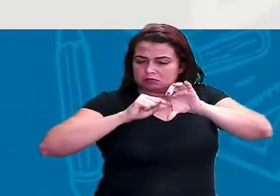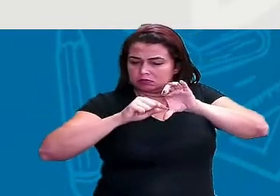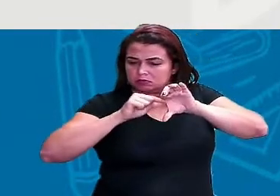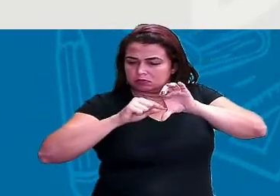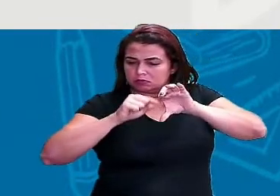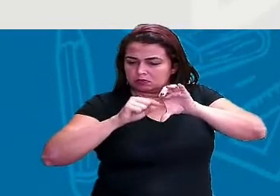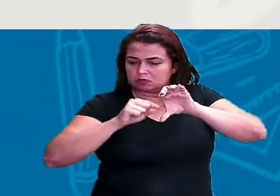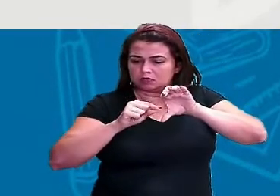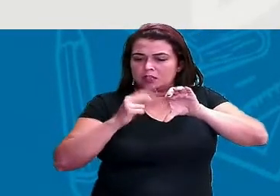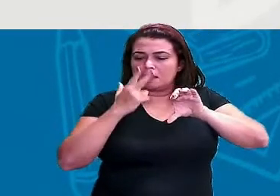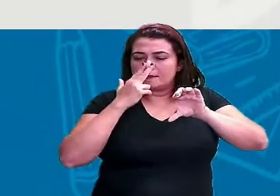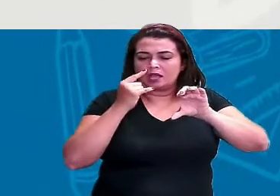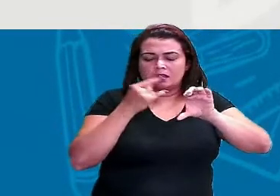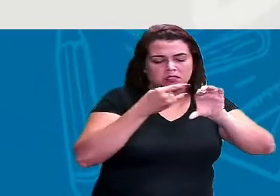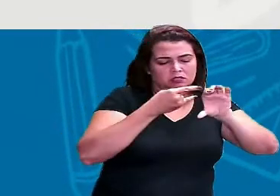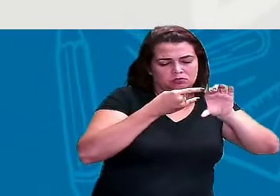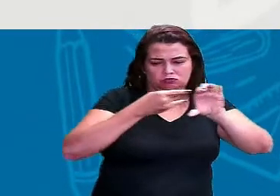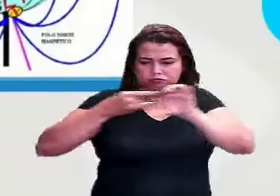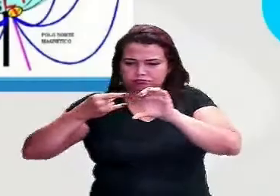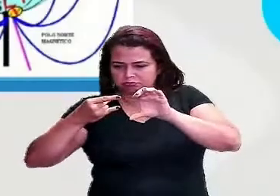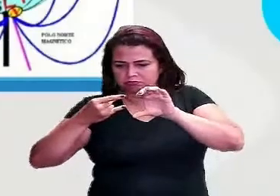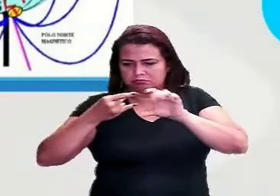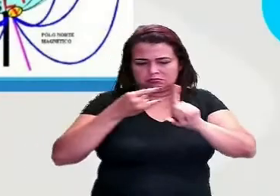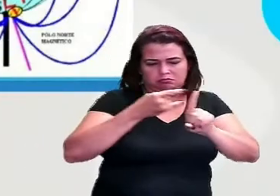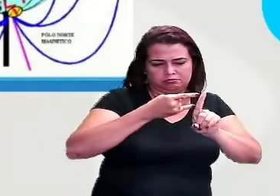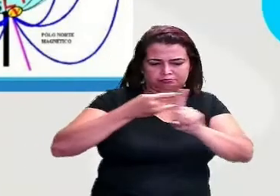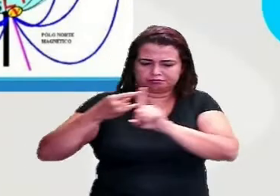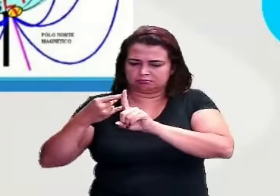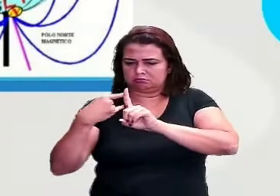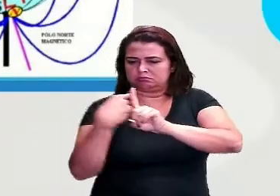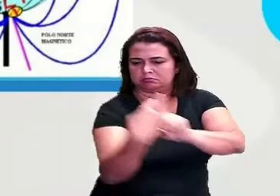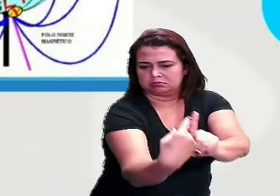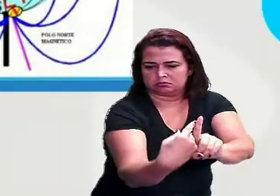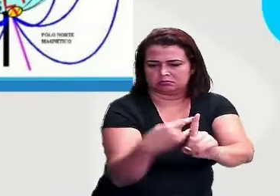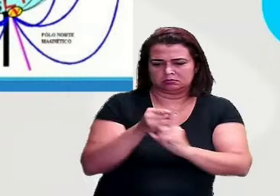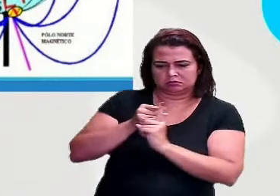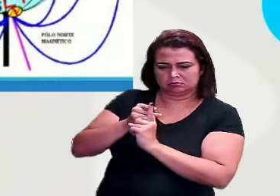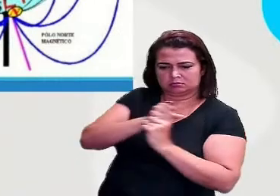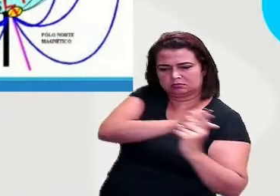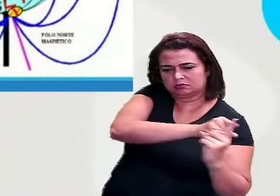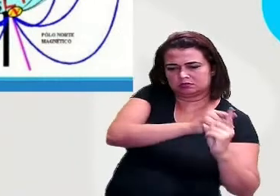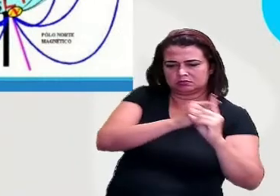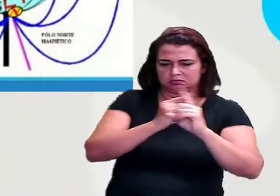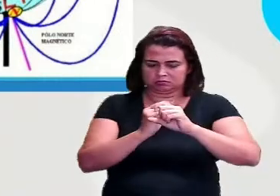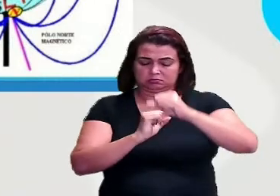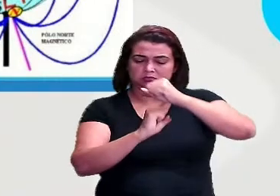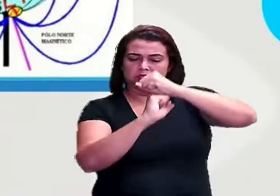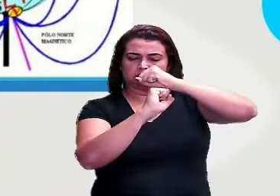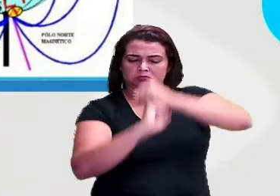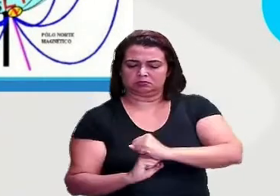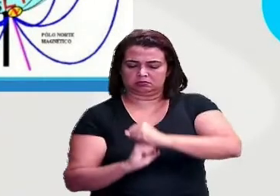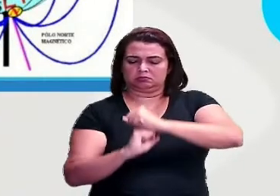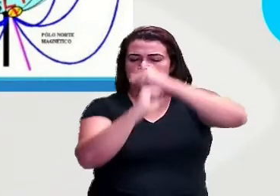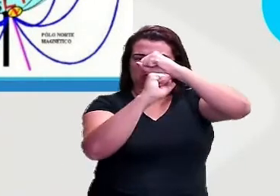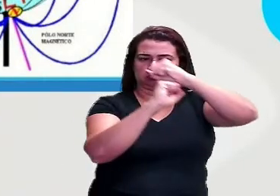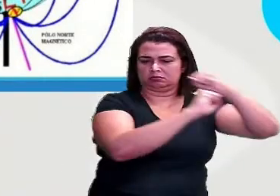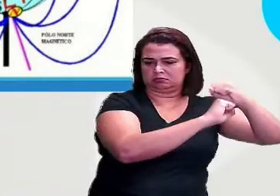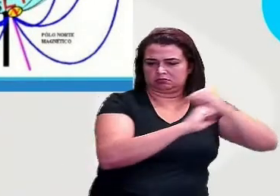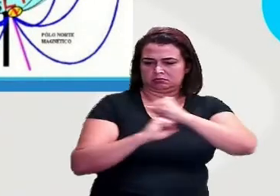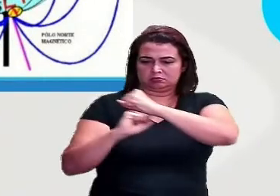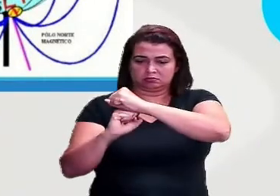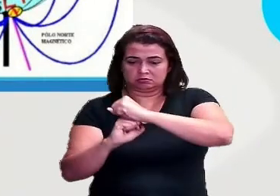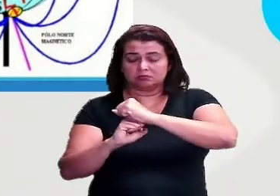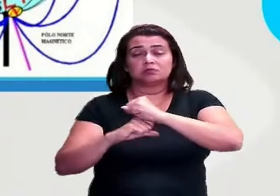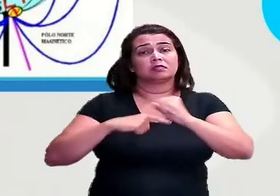gigantesco ímã em forma de barra localizado próximo ao centro da Terra. E os polos magnéticos da Terra não coincidem com os